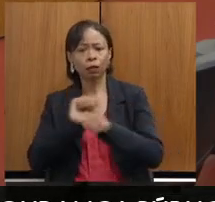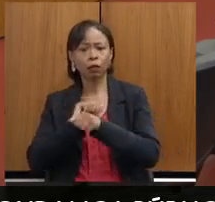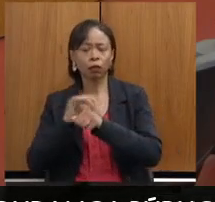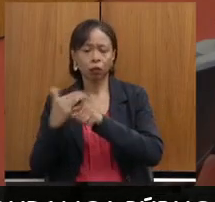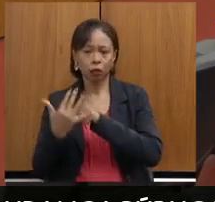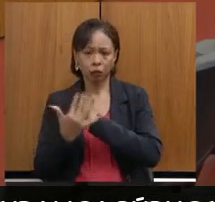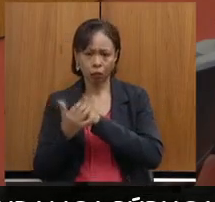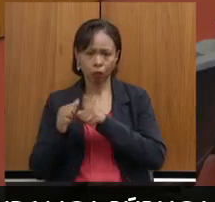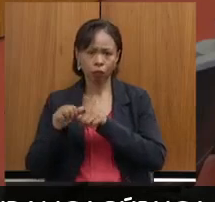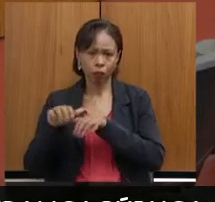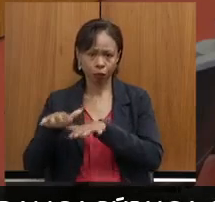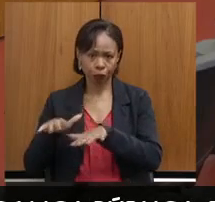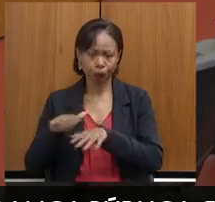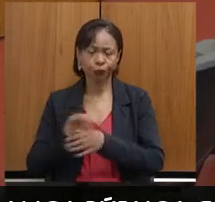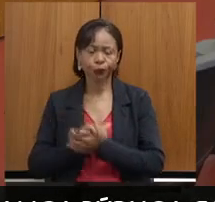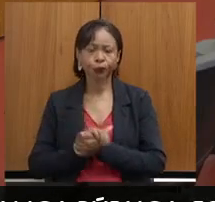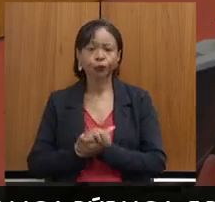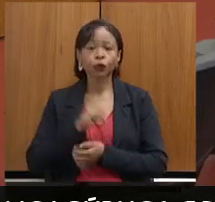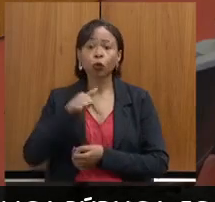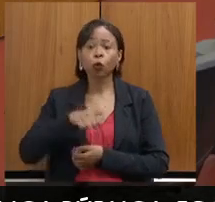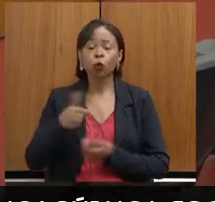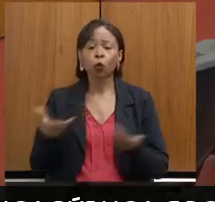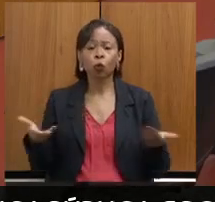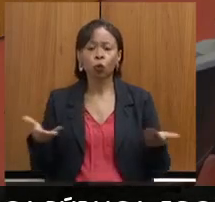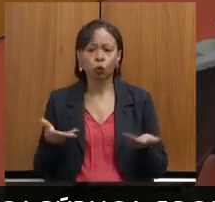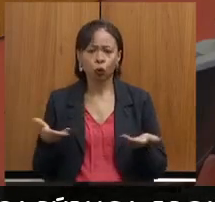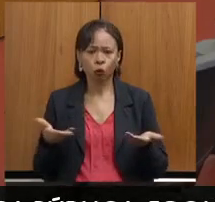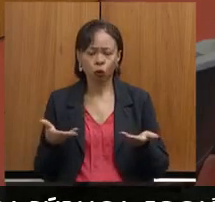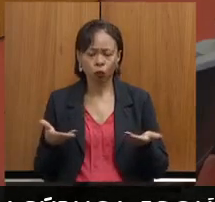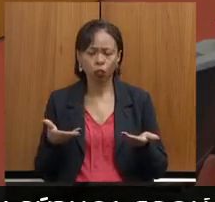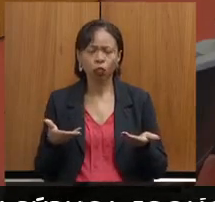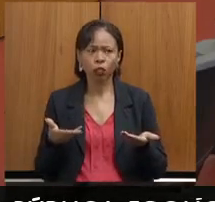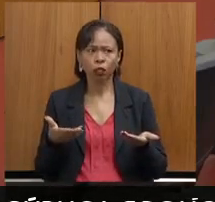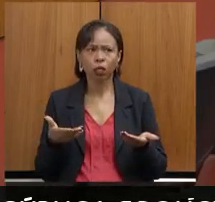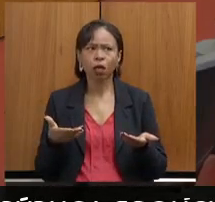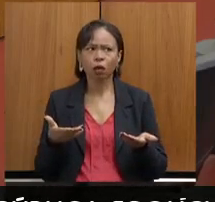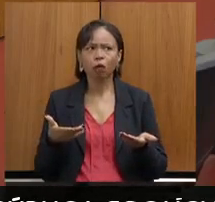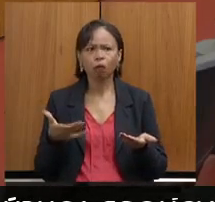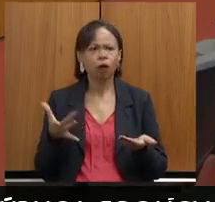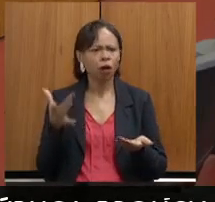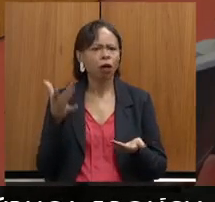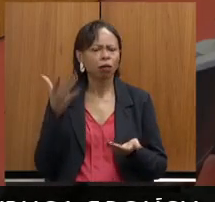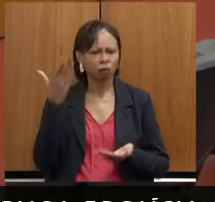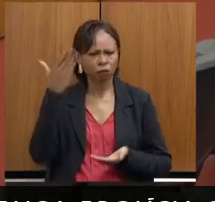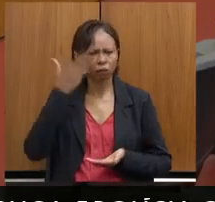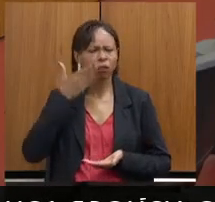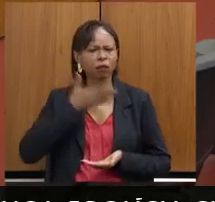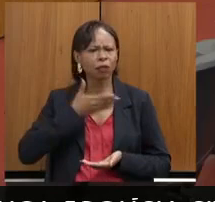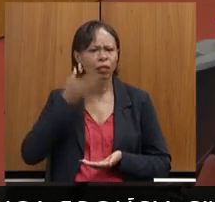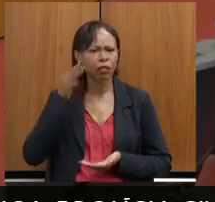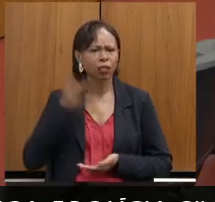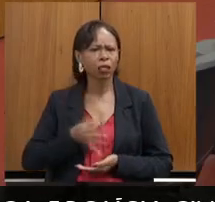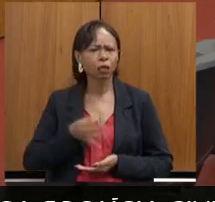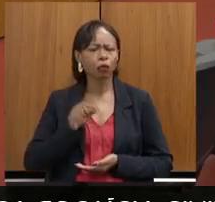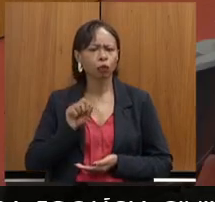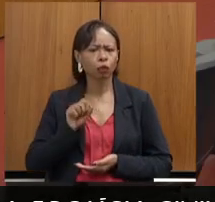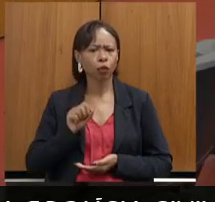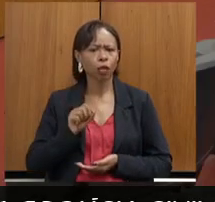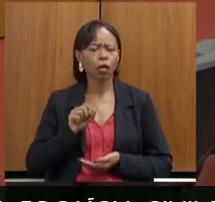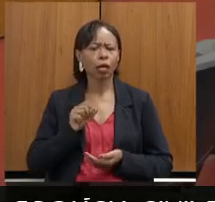pandemia nós hoje podemos afirmar que em relação a